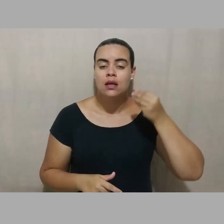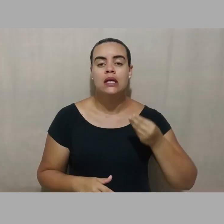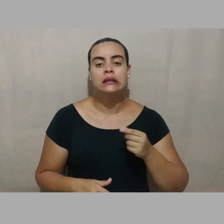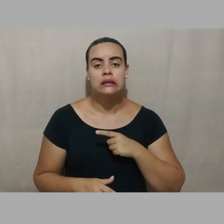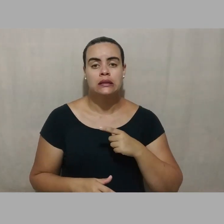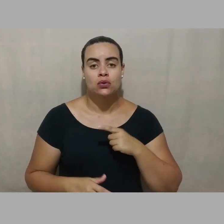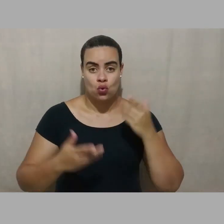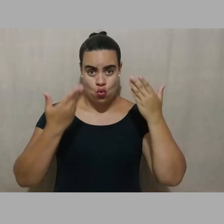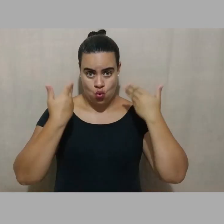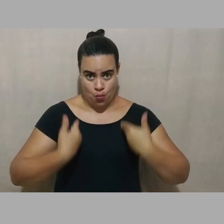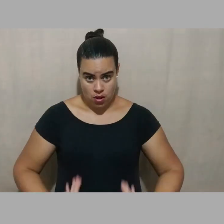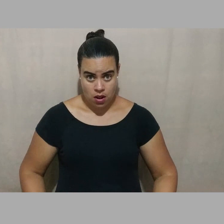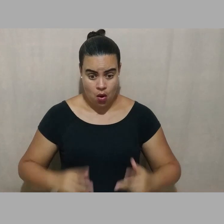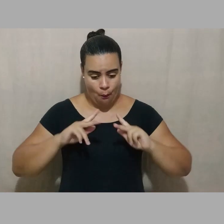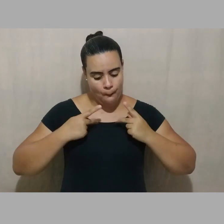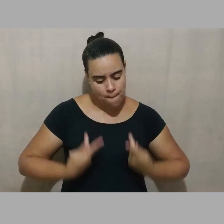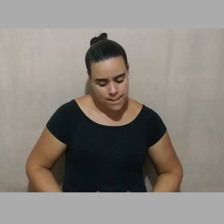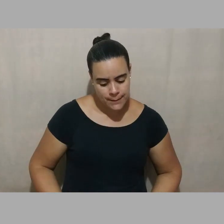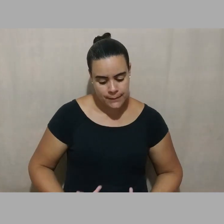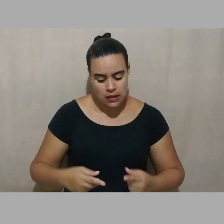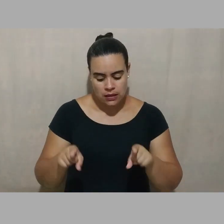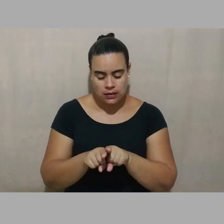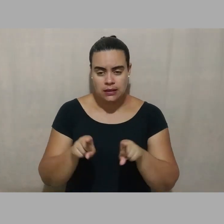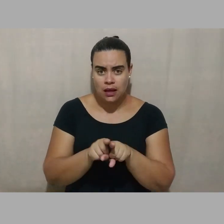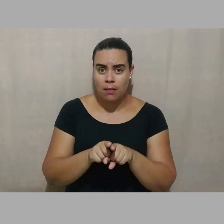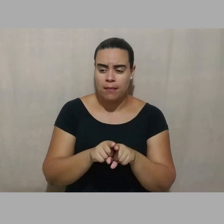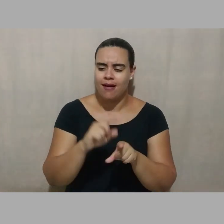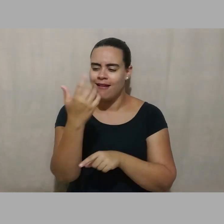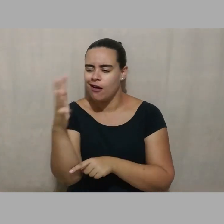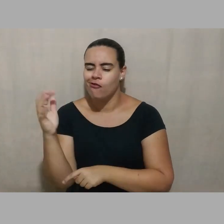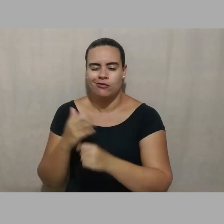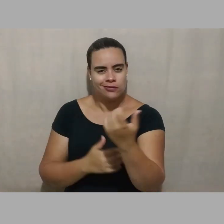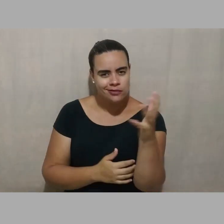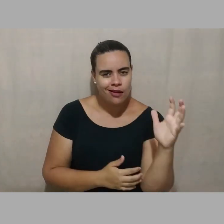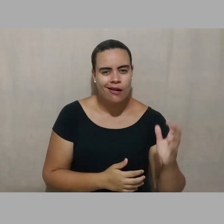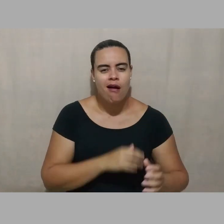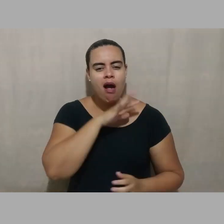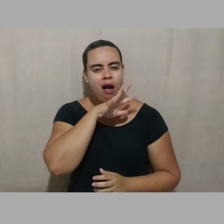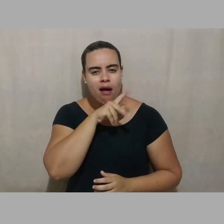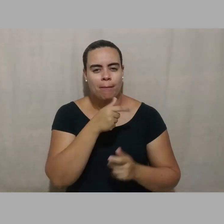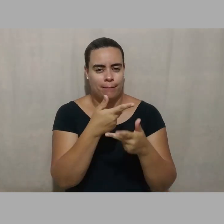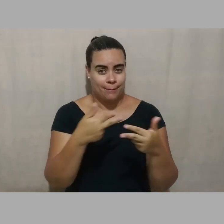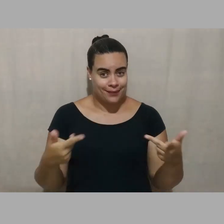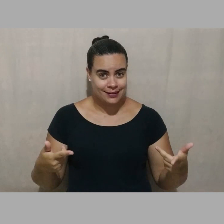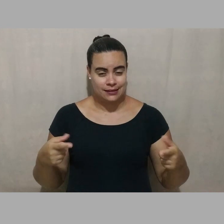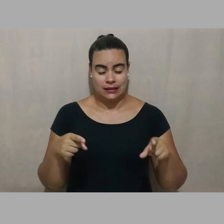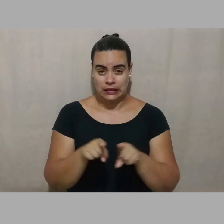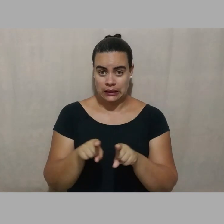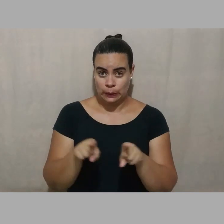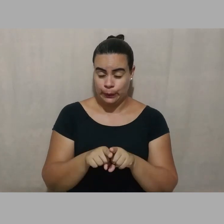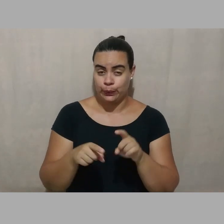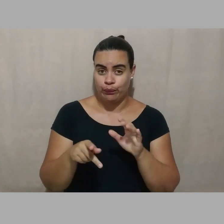que estão na corporalidade humana e também nos reinos vegetais, animais e das